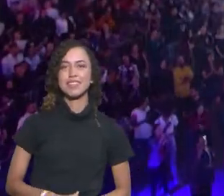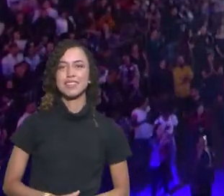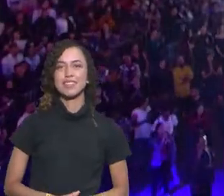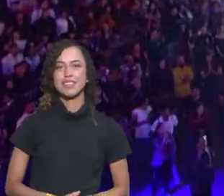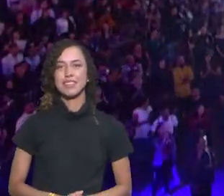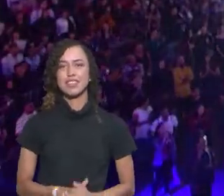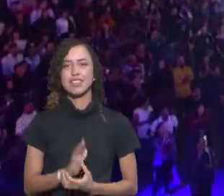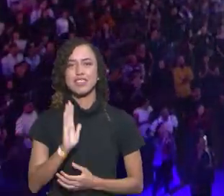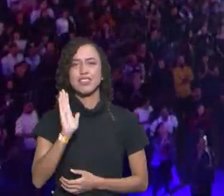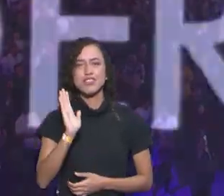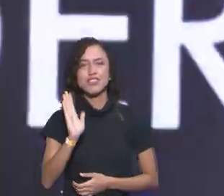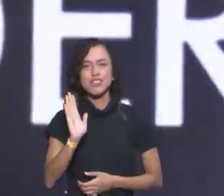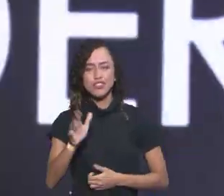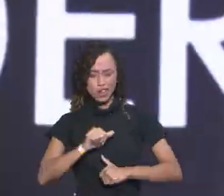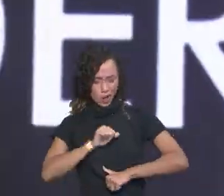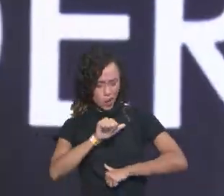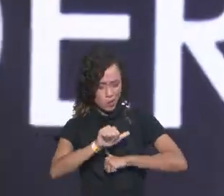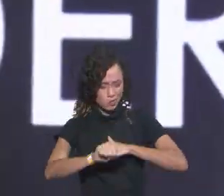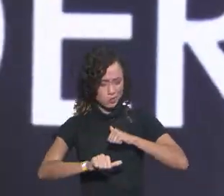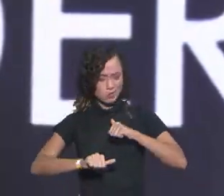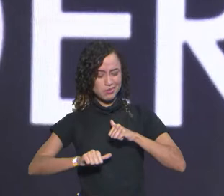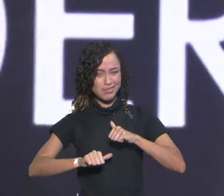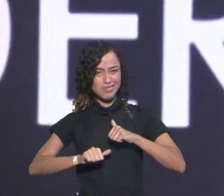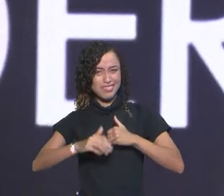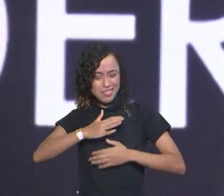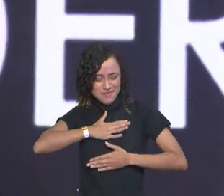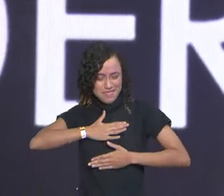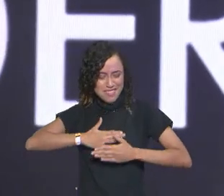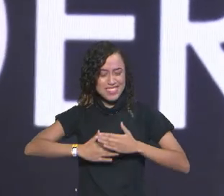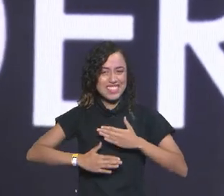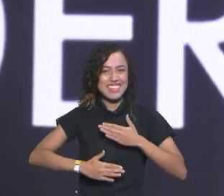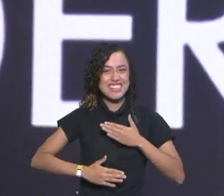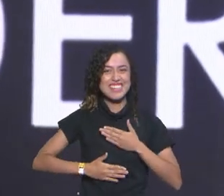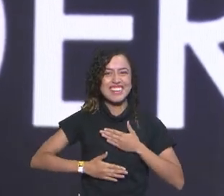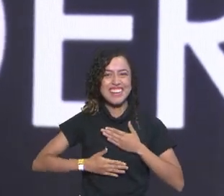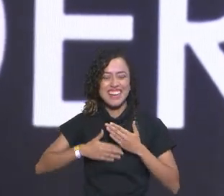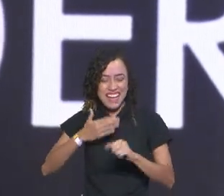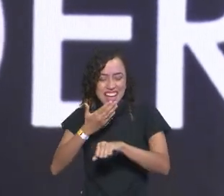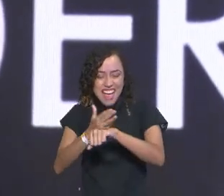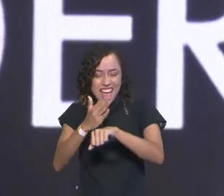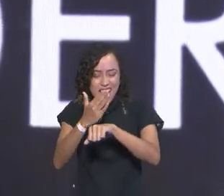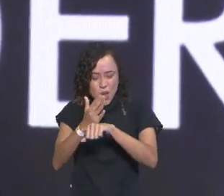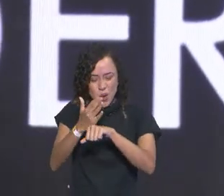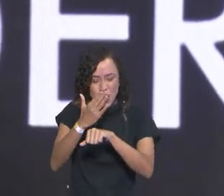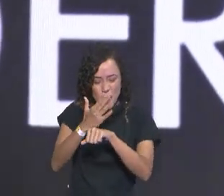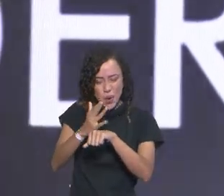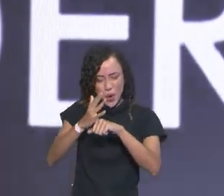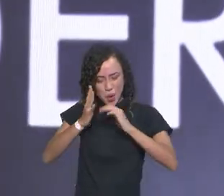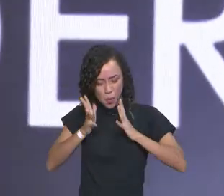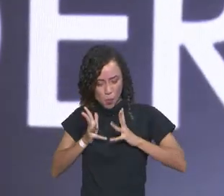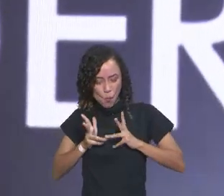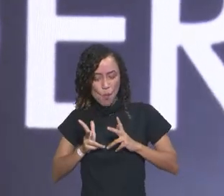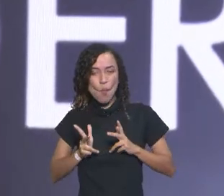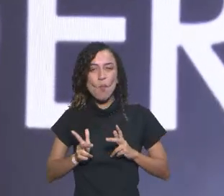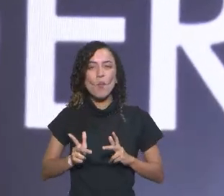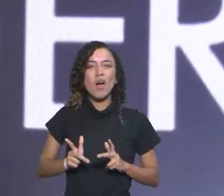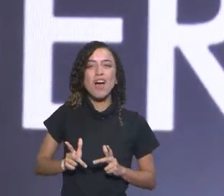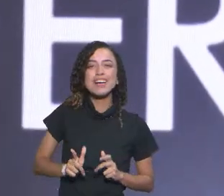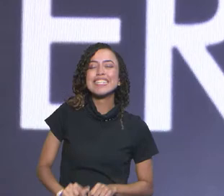Eu já coloquei as minhas vestes brancas